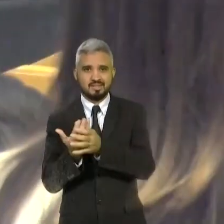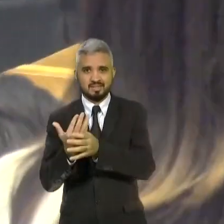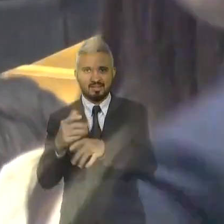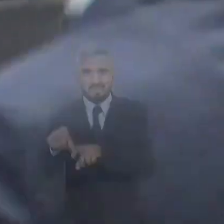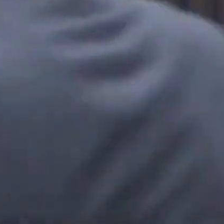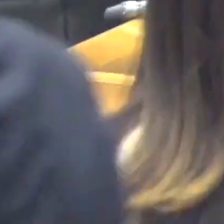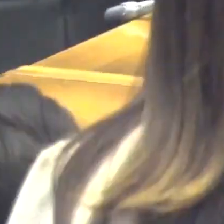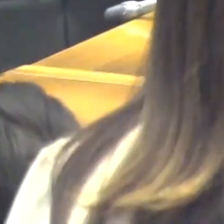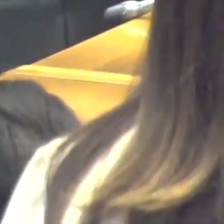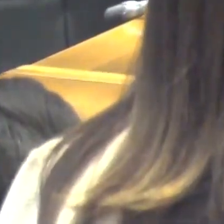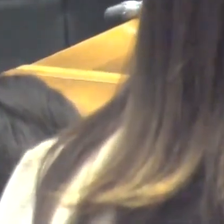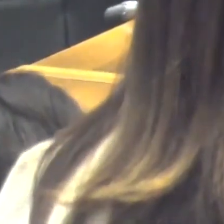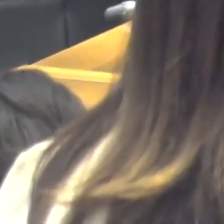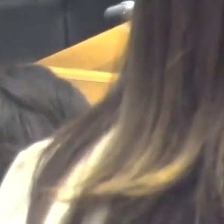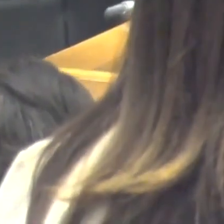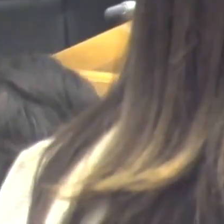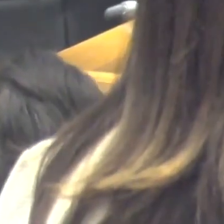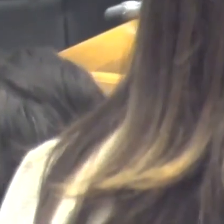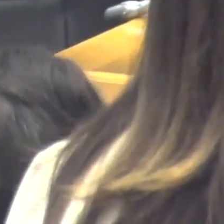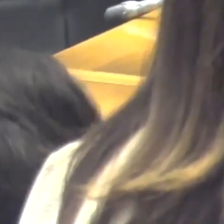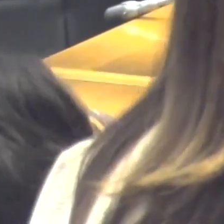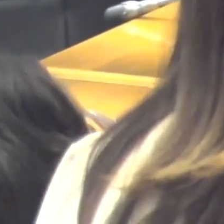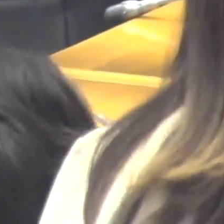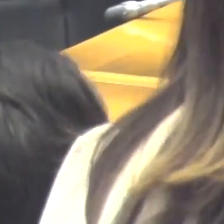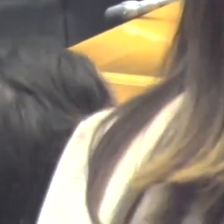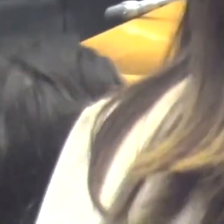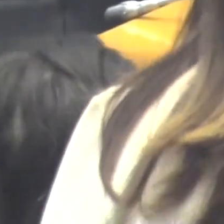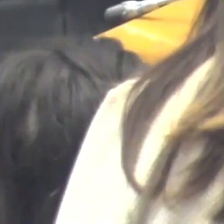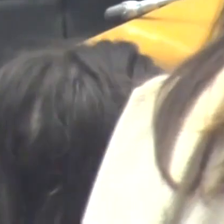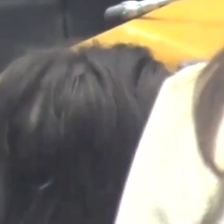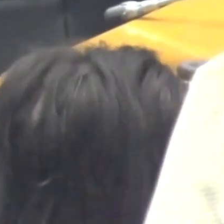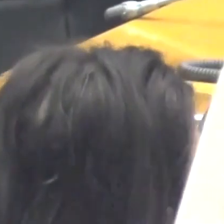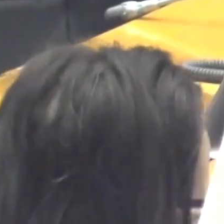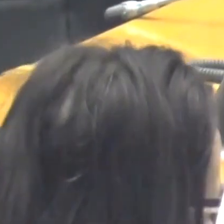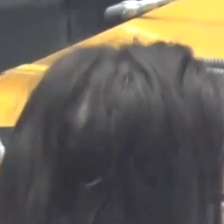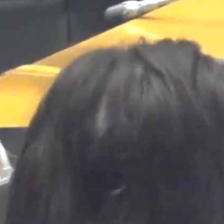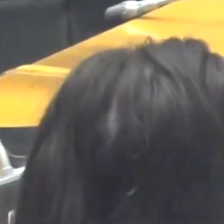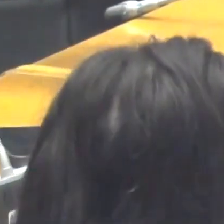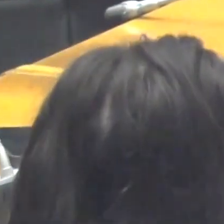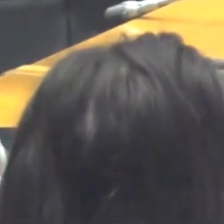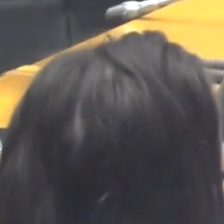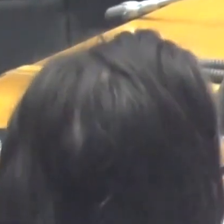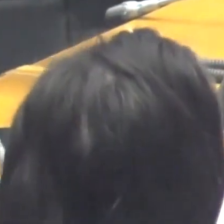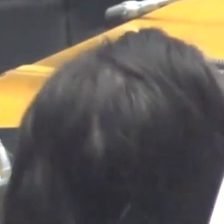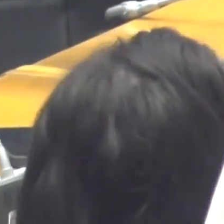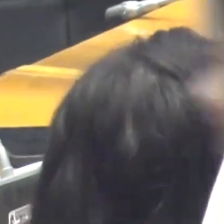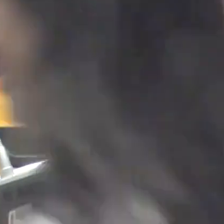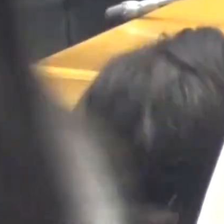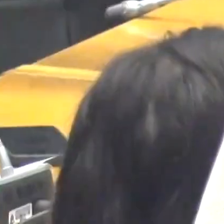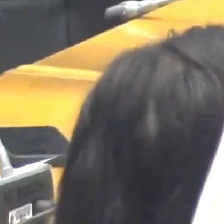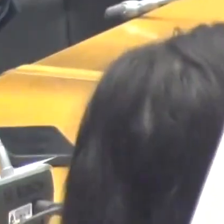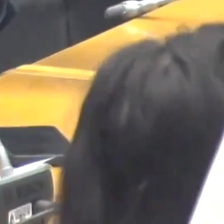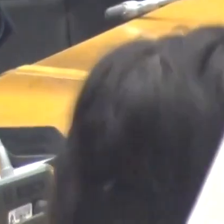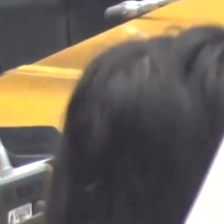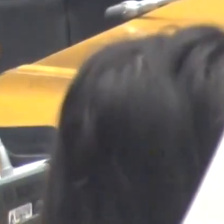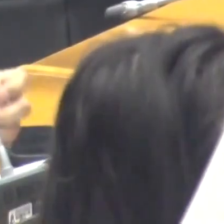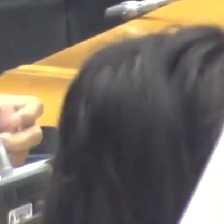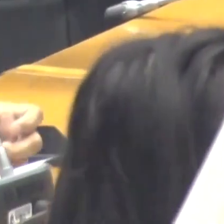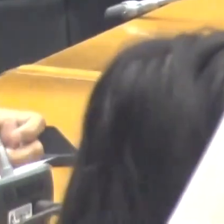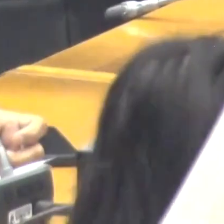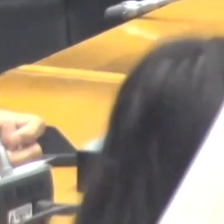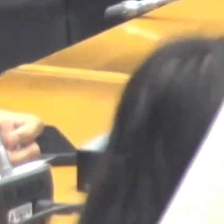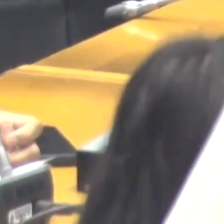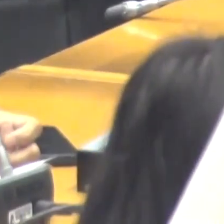tem uma história que está cravada nos anais dessa casa, que dispensa qualquer comentário. Como disse, as últimas